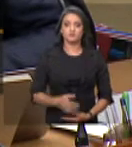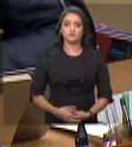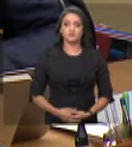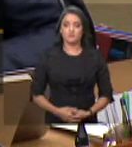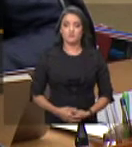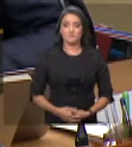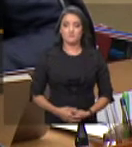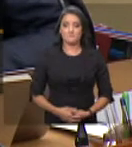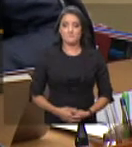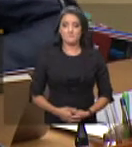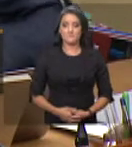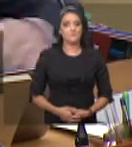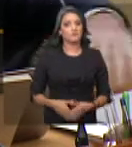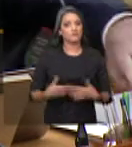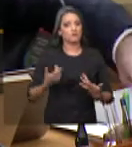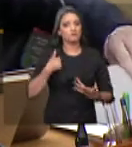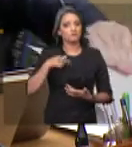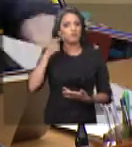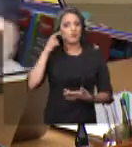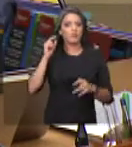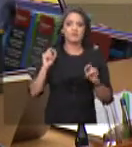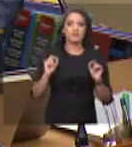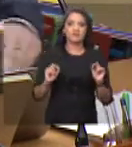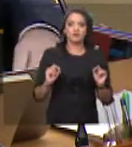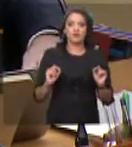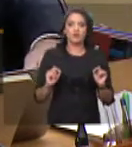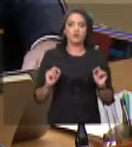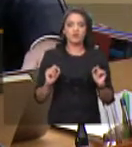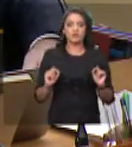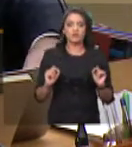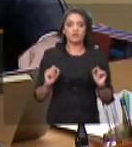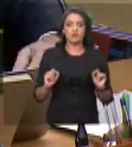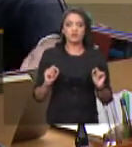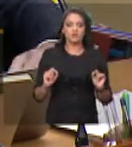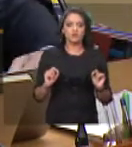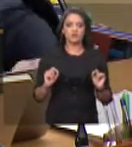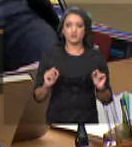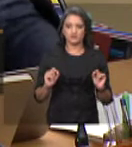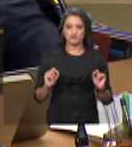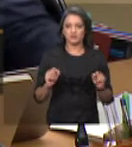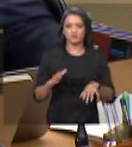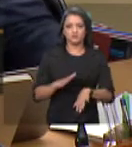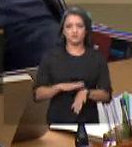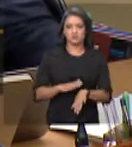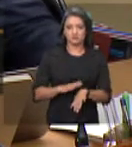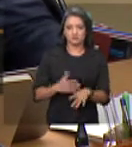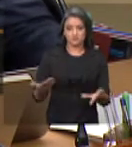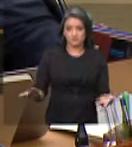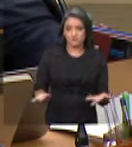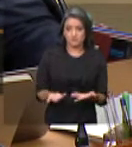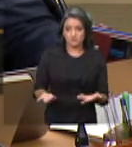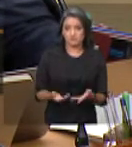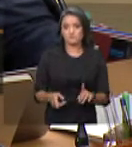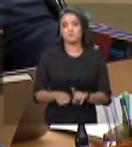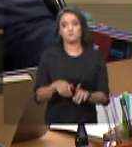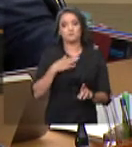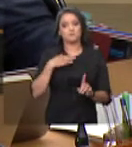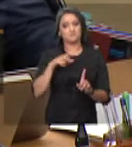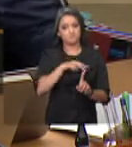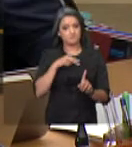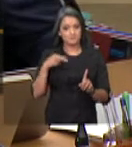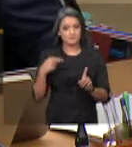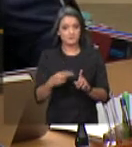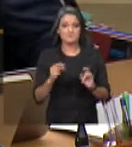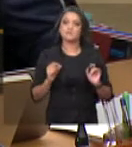e penso que o momento demanda ao menos sob a minha ótica